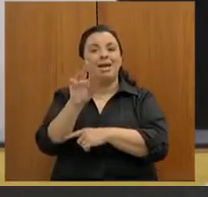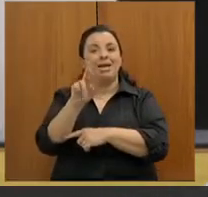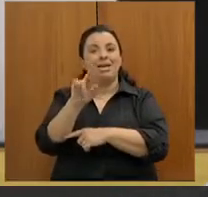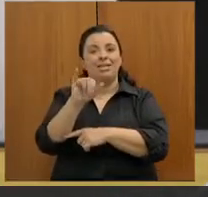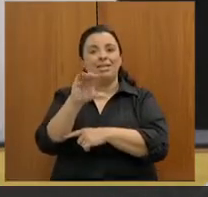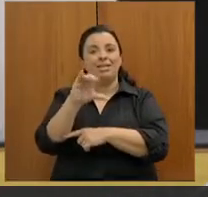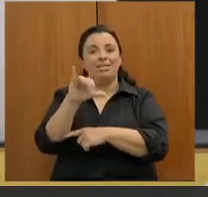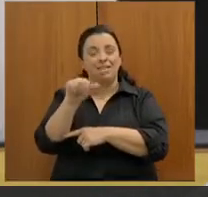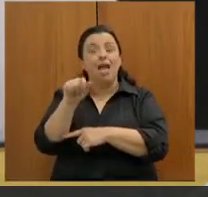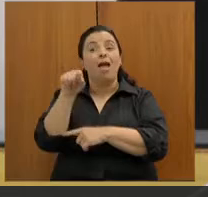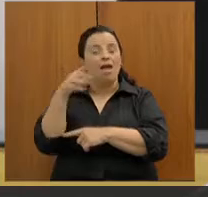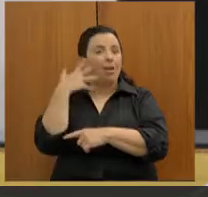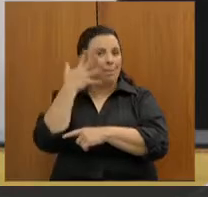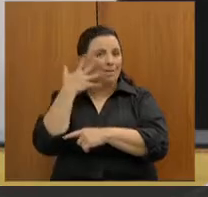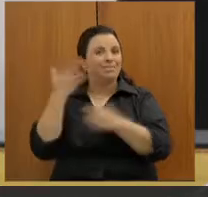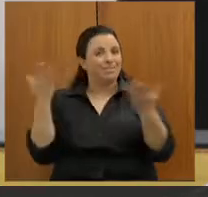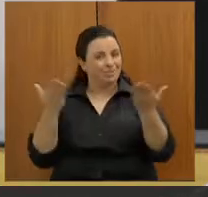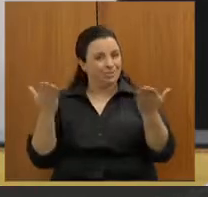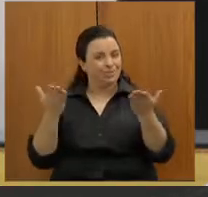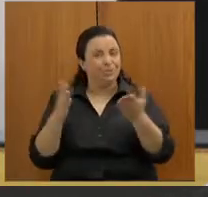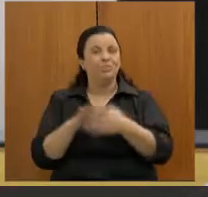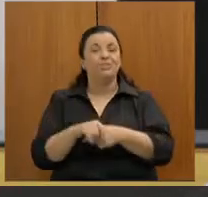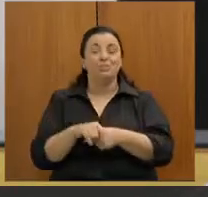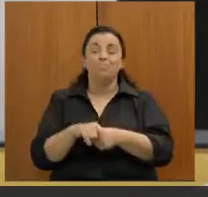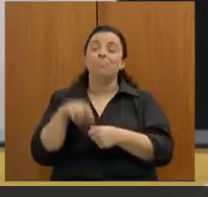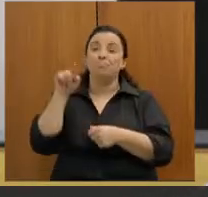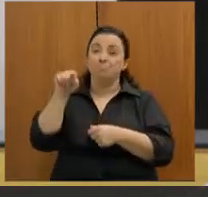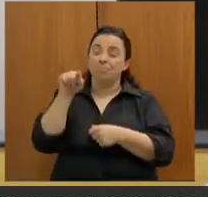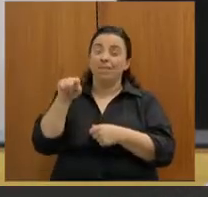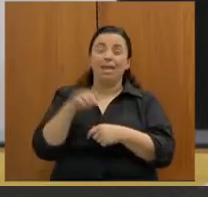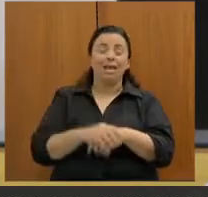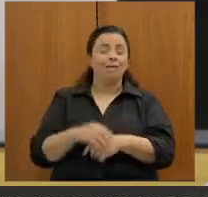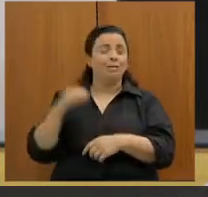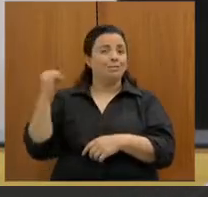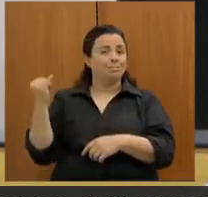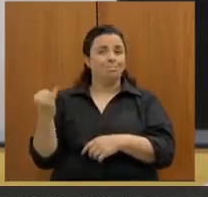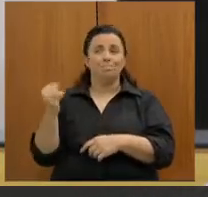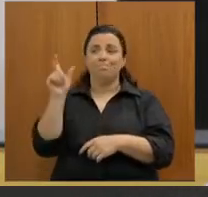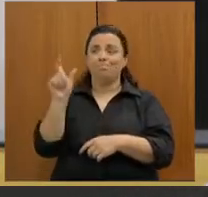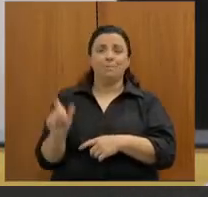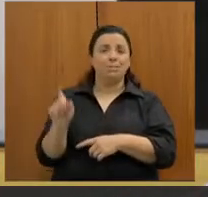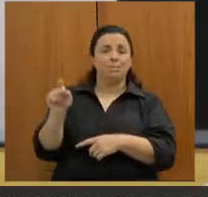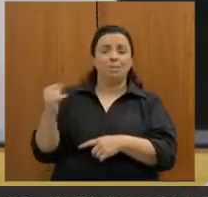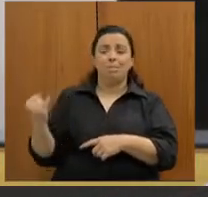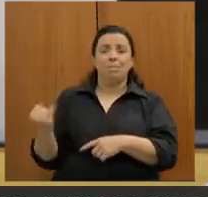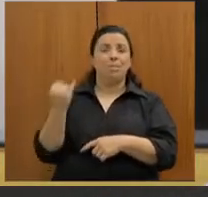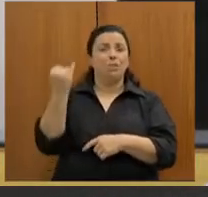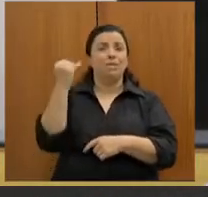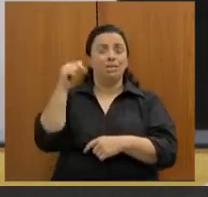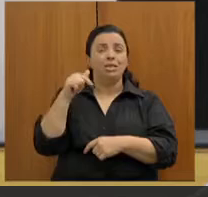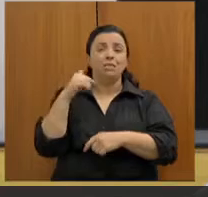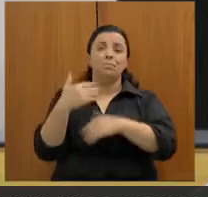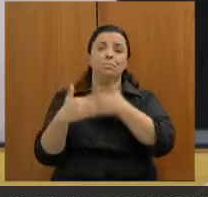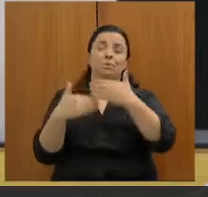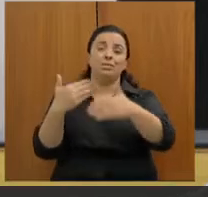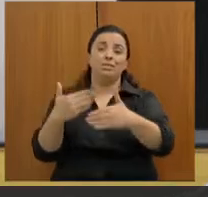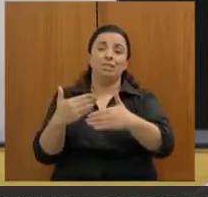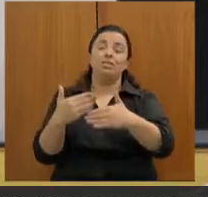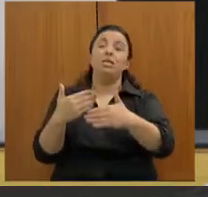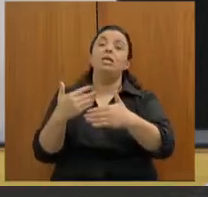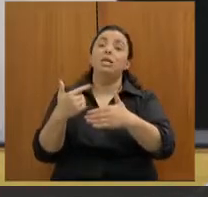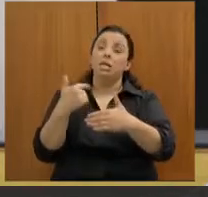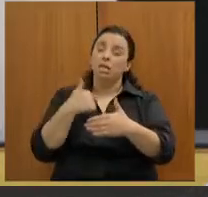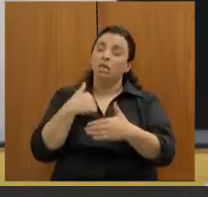aqui da manhã é a Doutora Patrícia foi fundamental nesse processo e em seu nome Dra